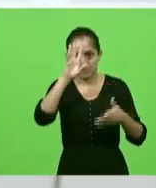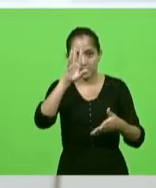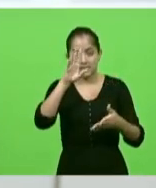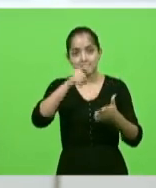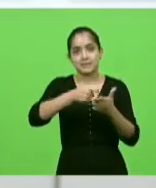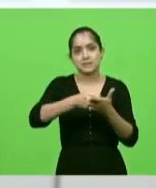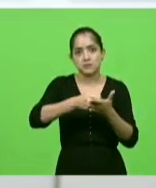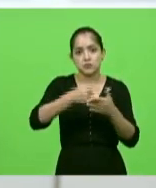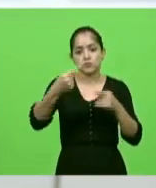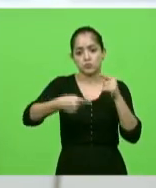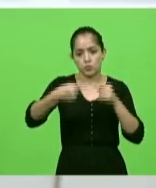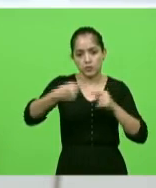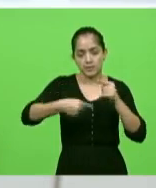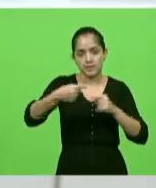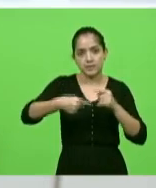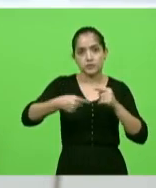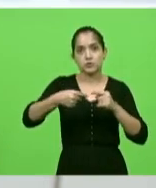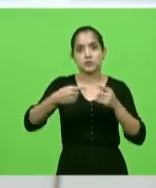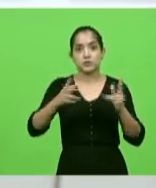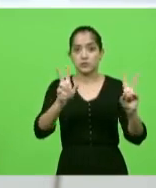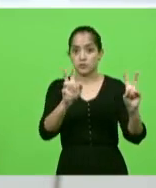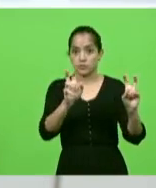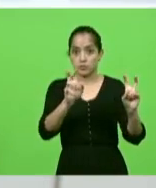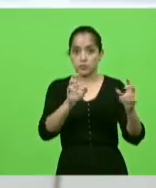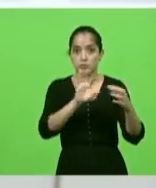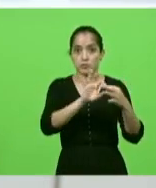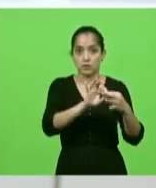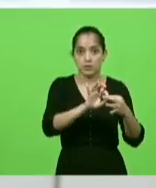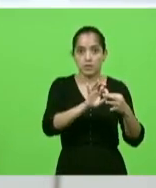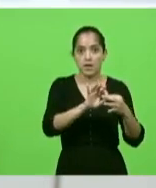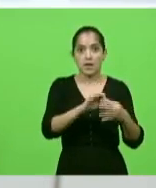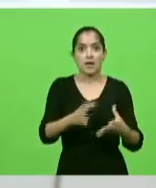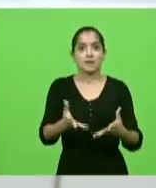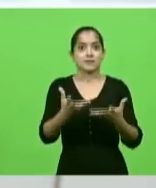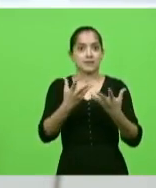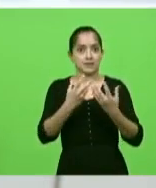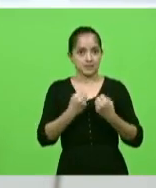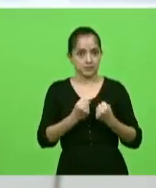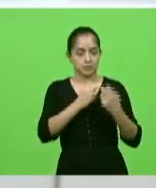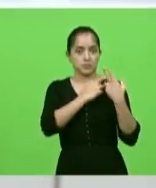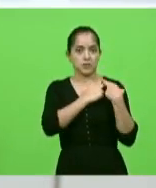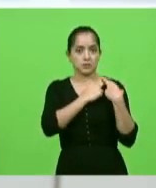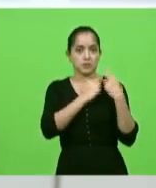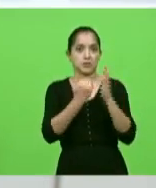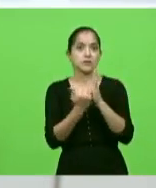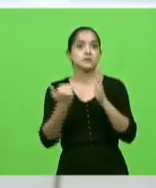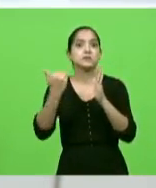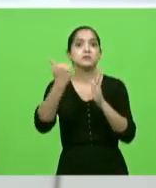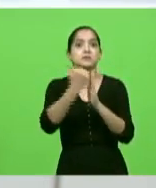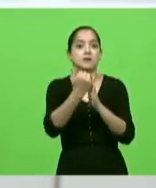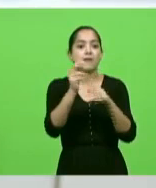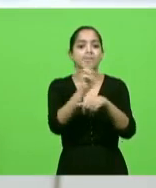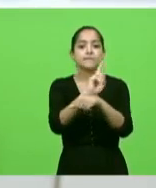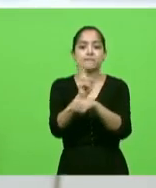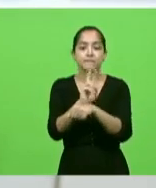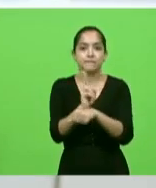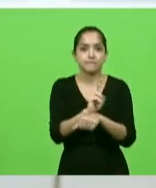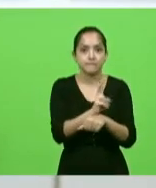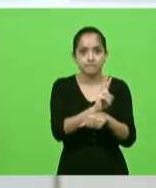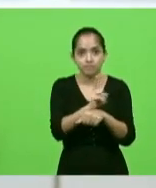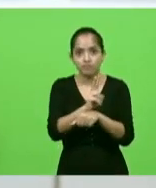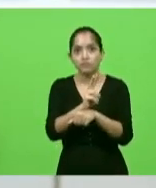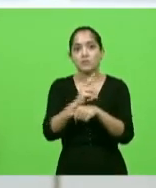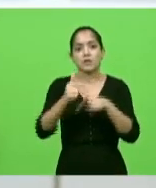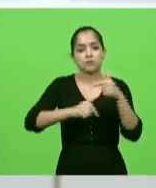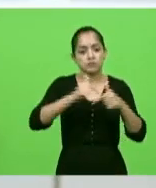pertinentes atraindo para si uma responsabilidade extra no dever de fiscalizar as